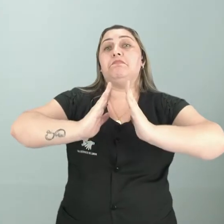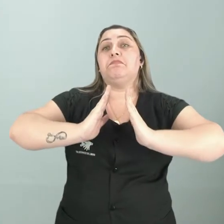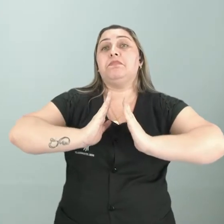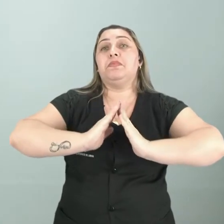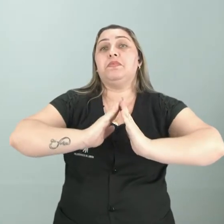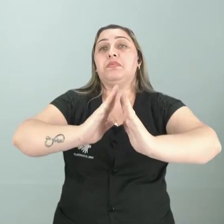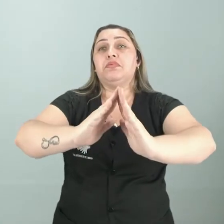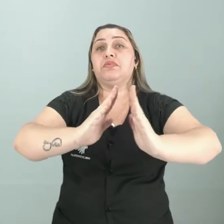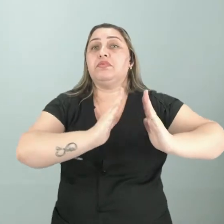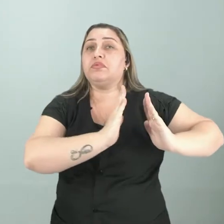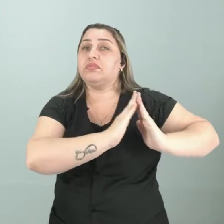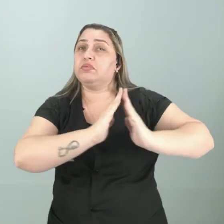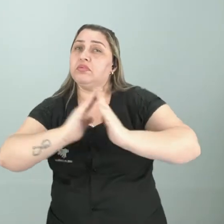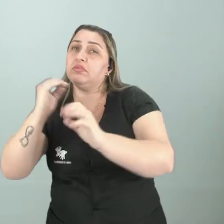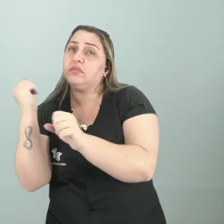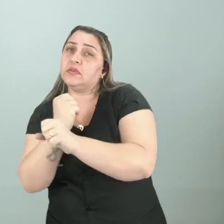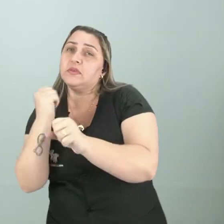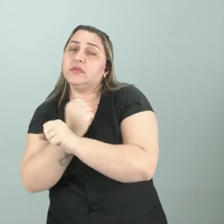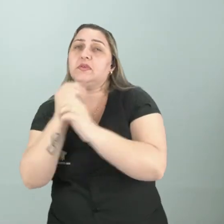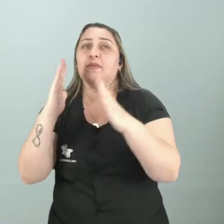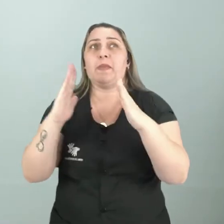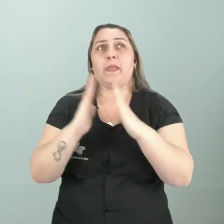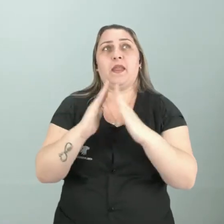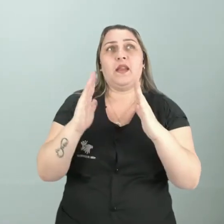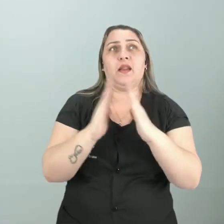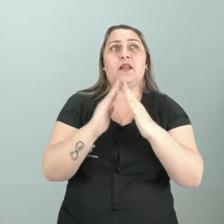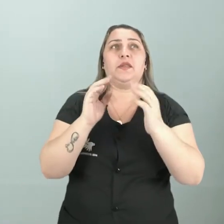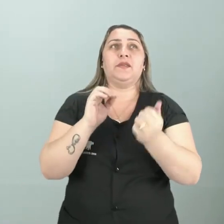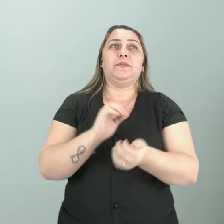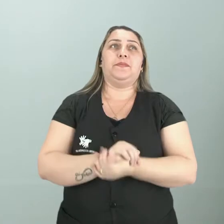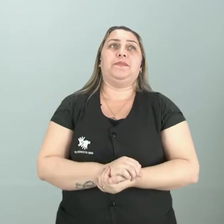moradias. Ele constrói casas.